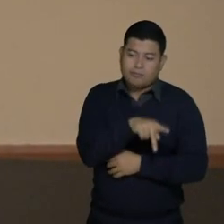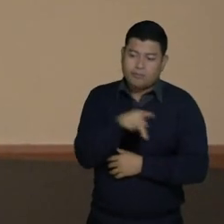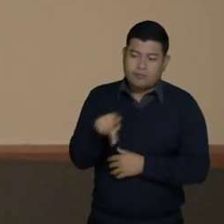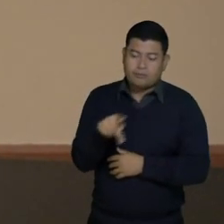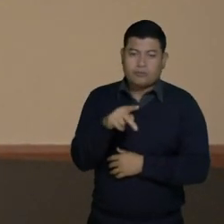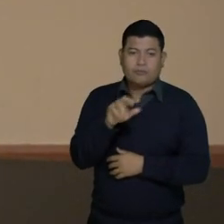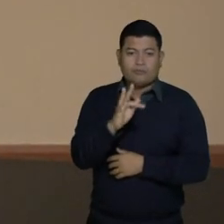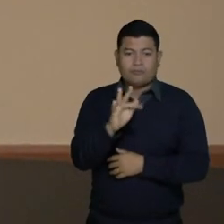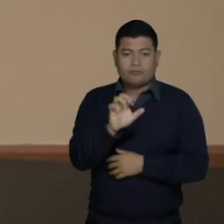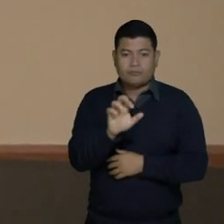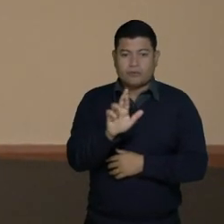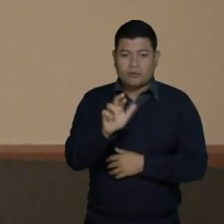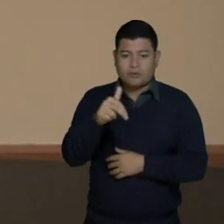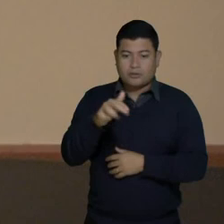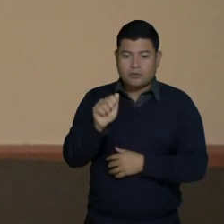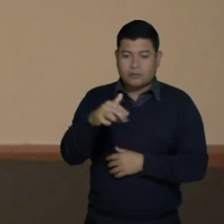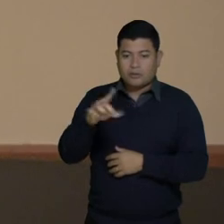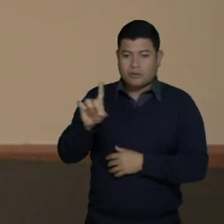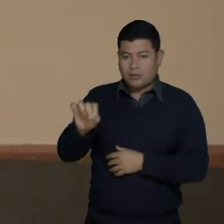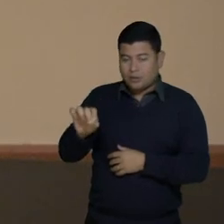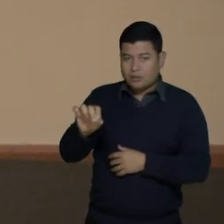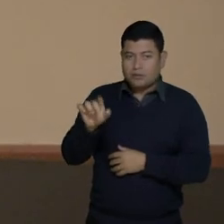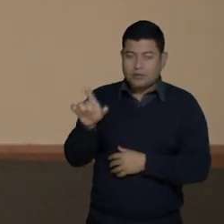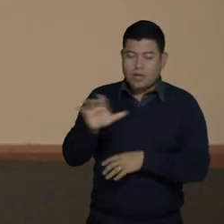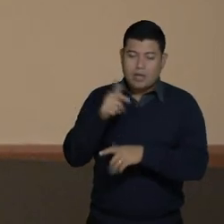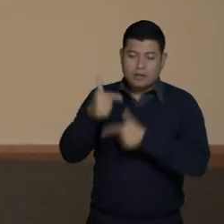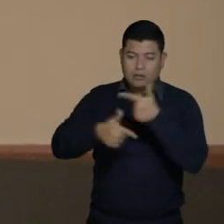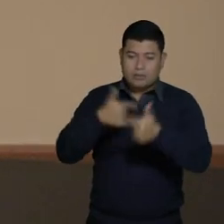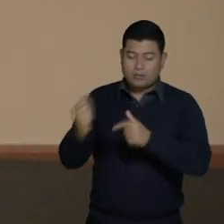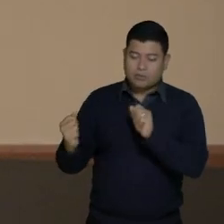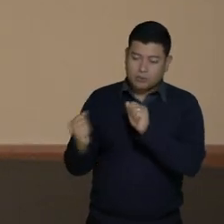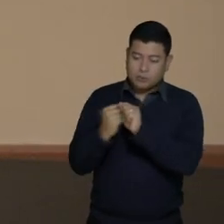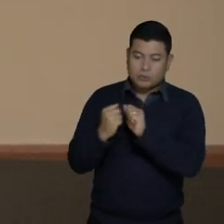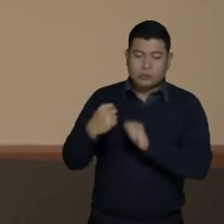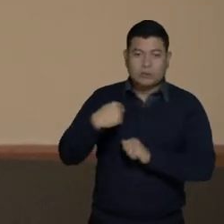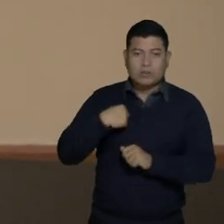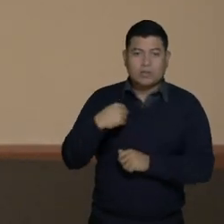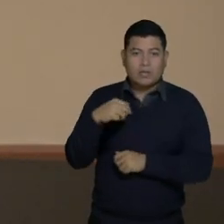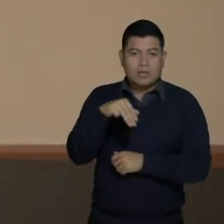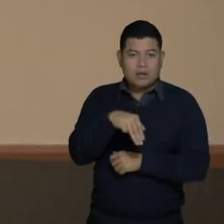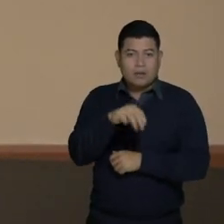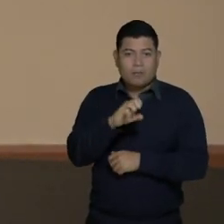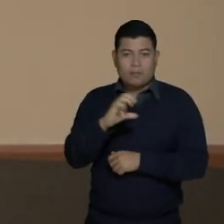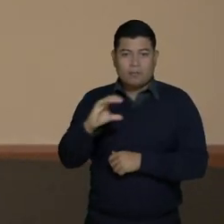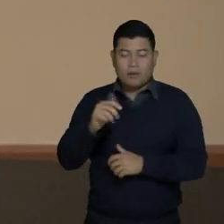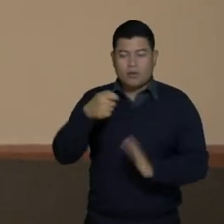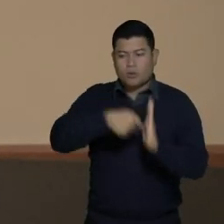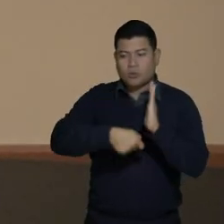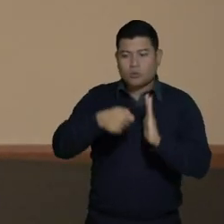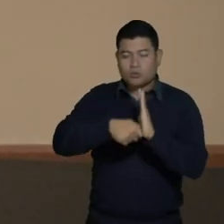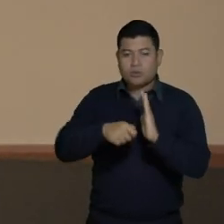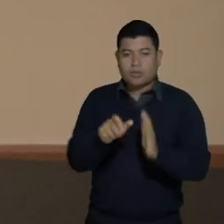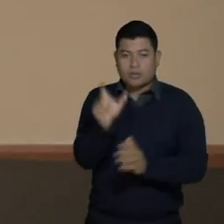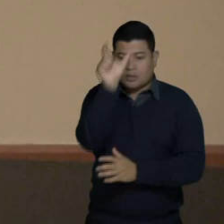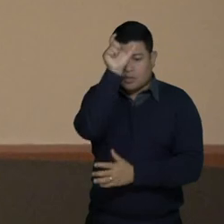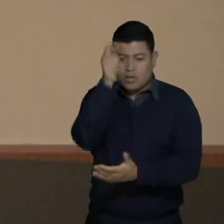trabalho que é bem um e que também está no mec lutando pelos disléxicos